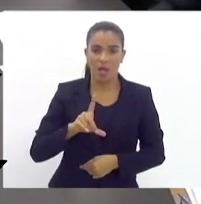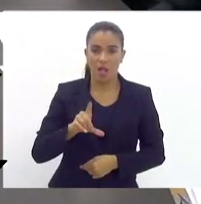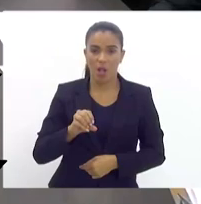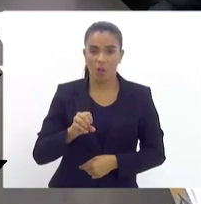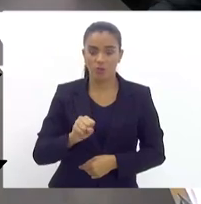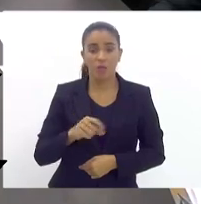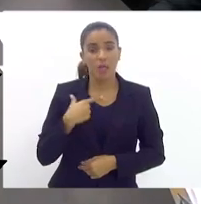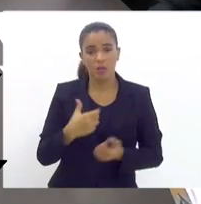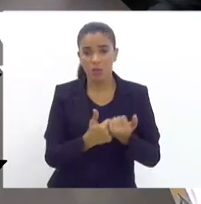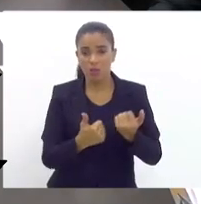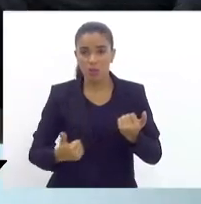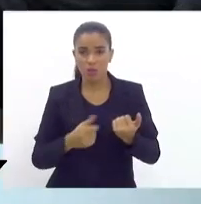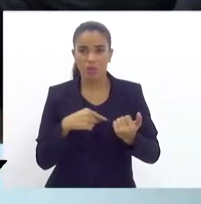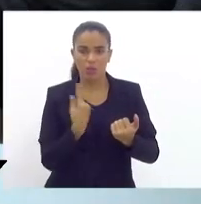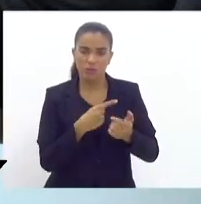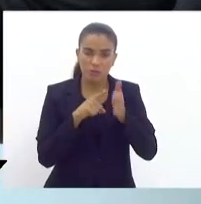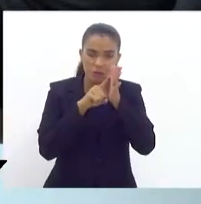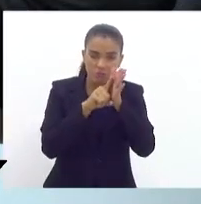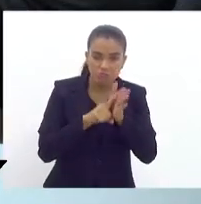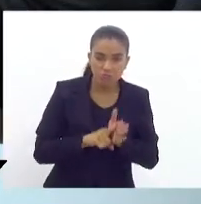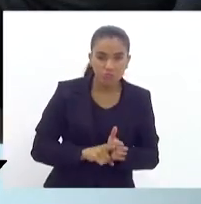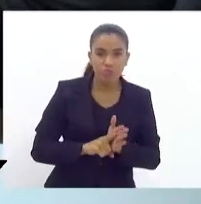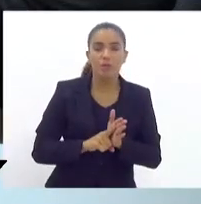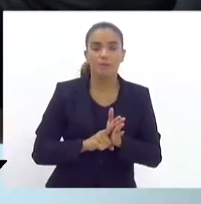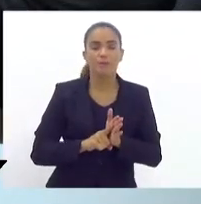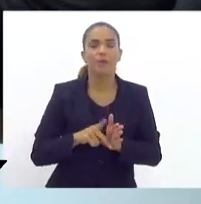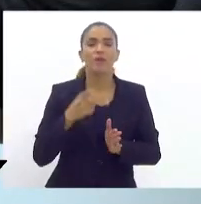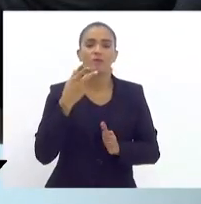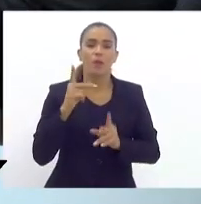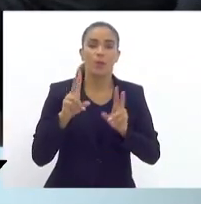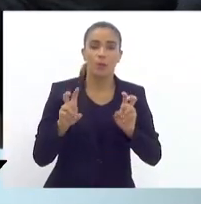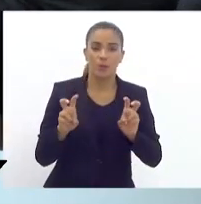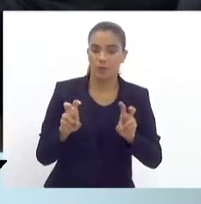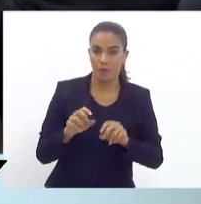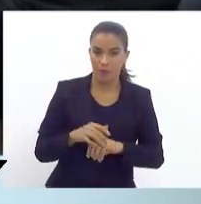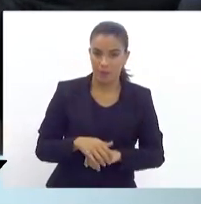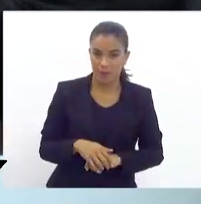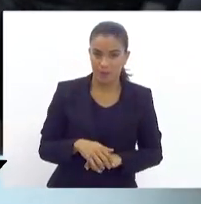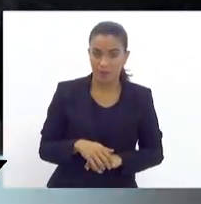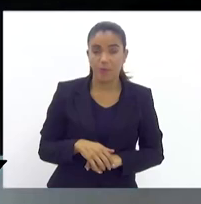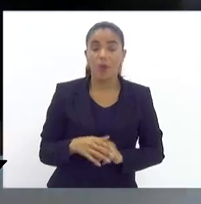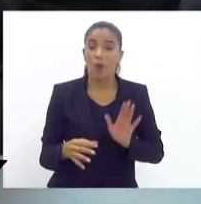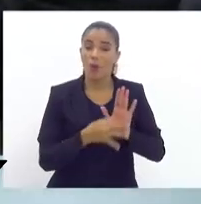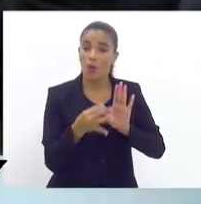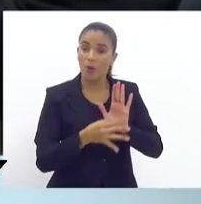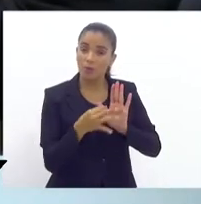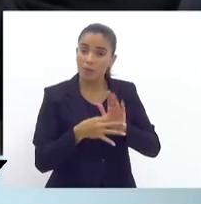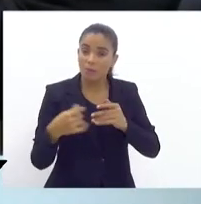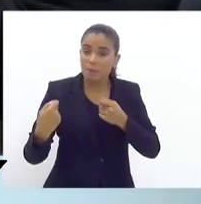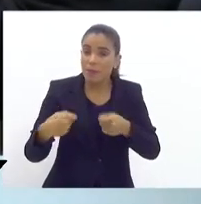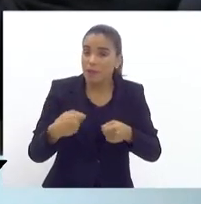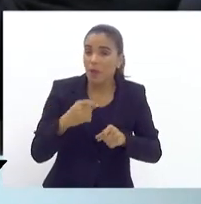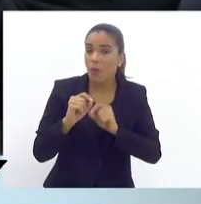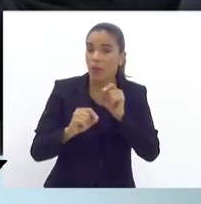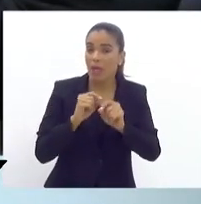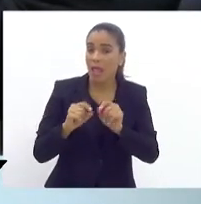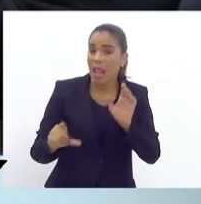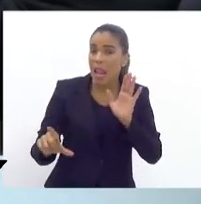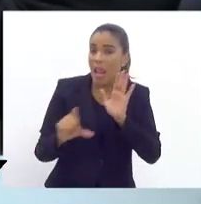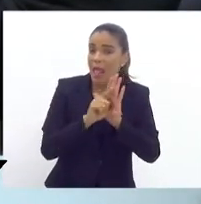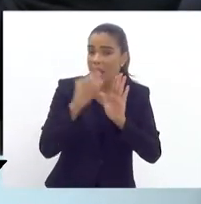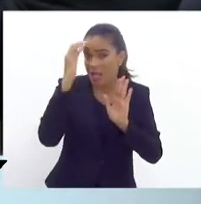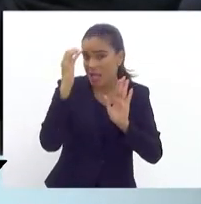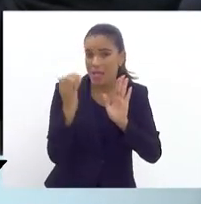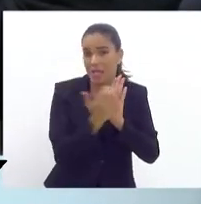nossa assessoria fez uma pesquisa aqui e disse o seguinte. O parecer deveria ser pela